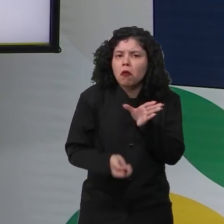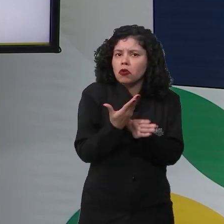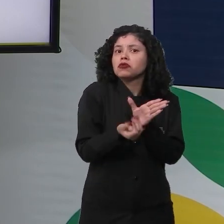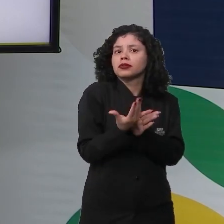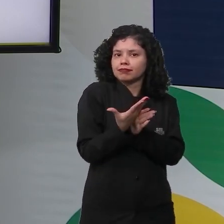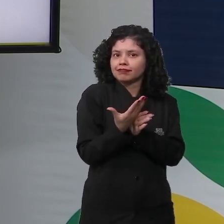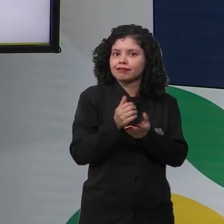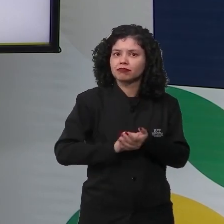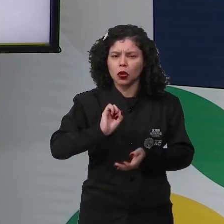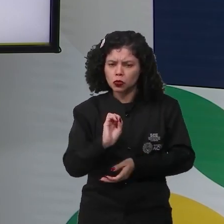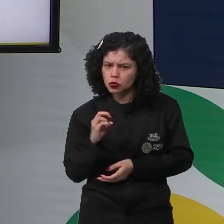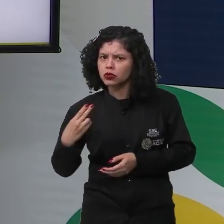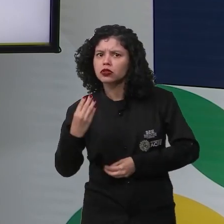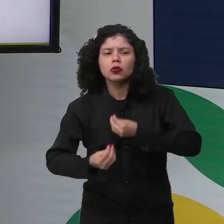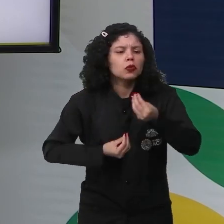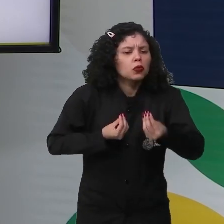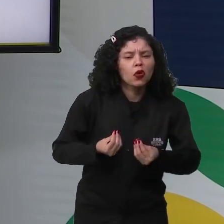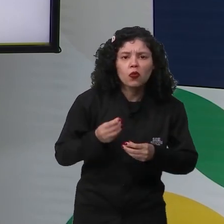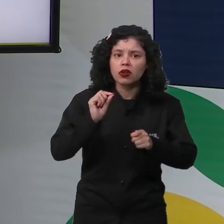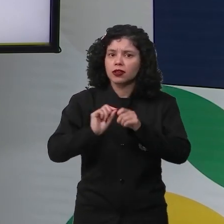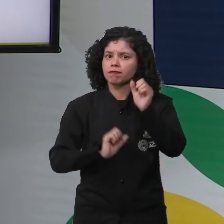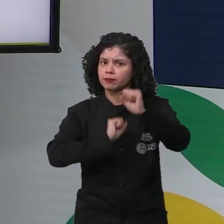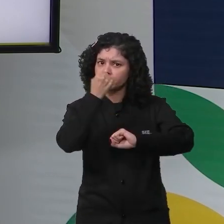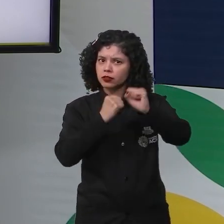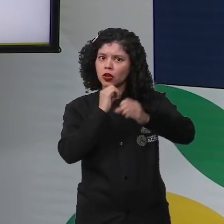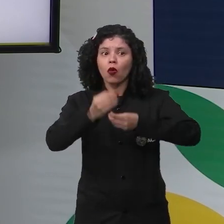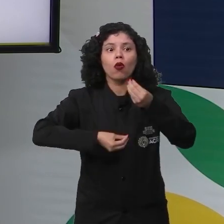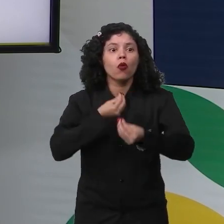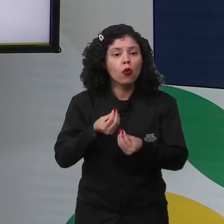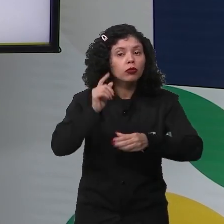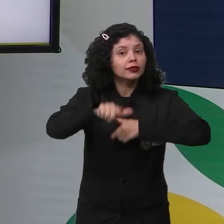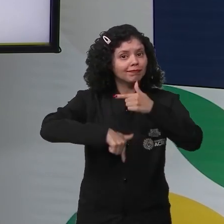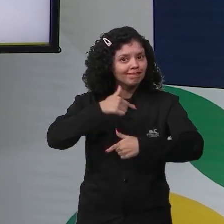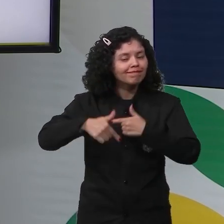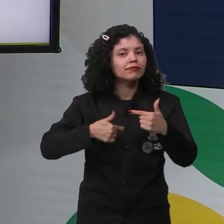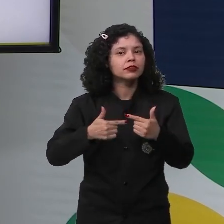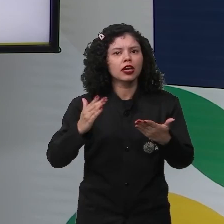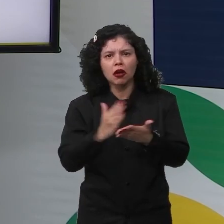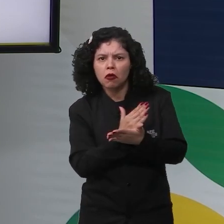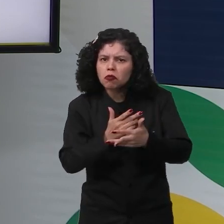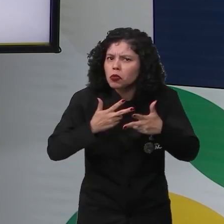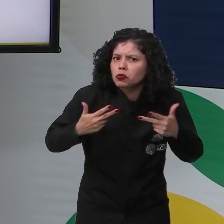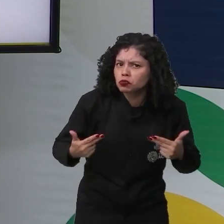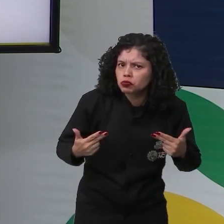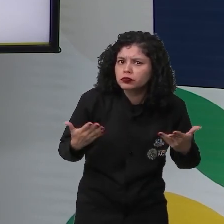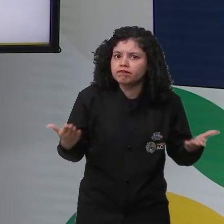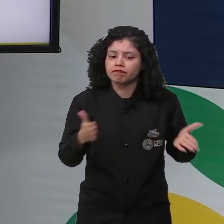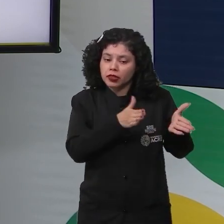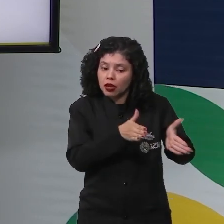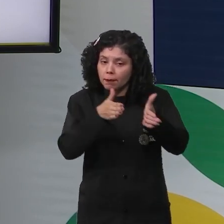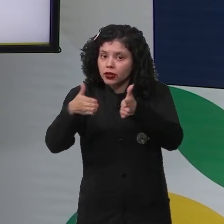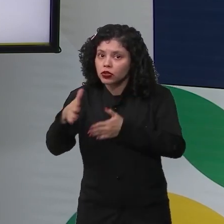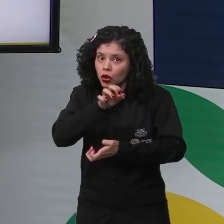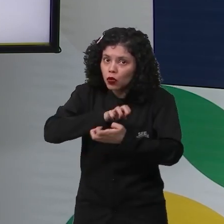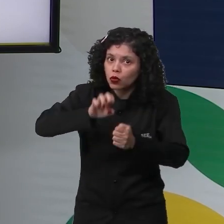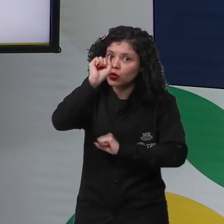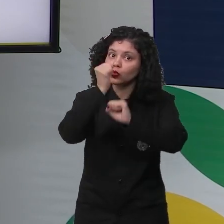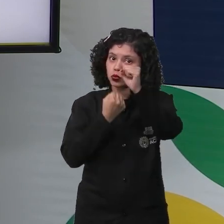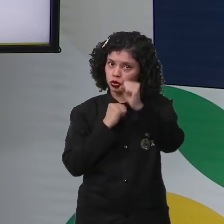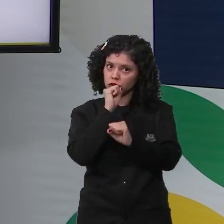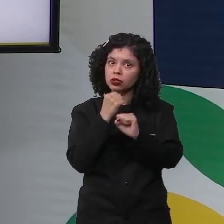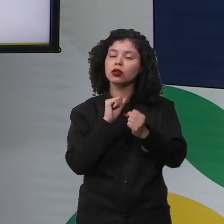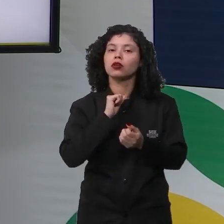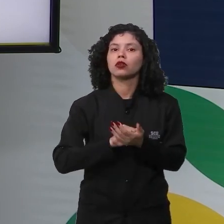produzir. Ou seja, como que se fabrica, como que se trabalha alguma coisa. A partir da Revolução